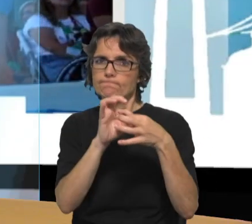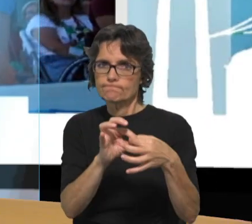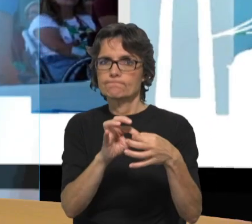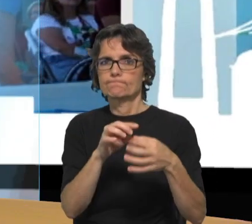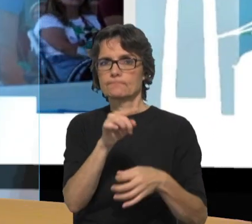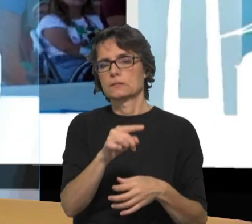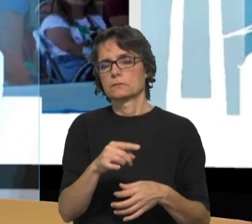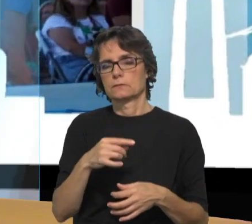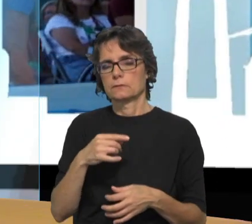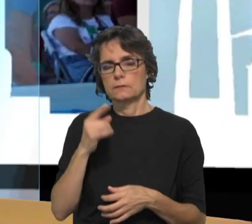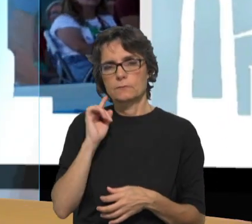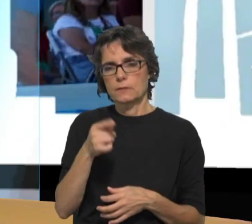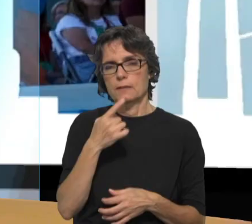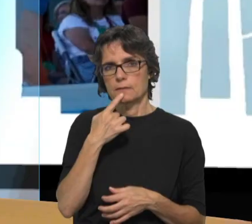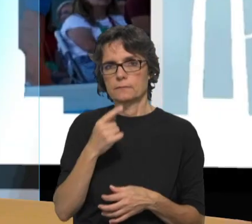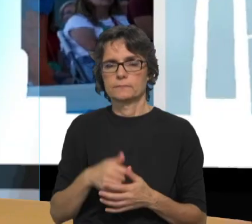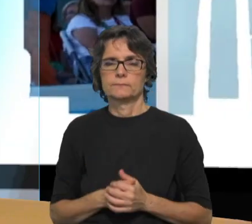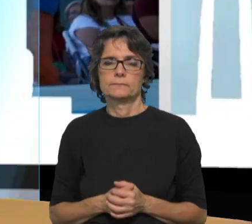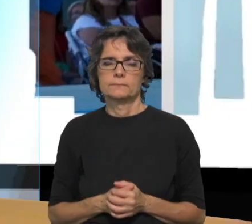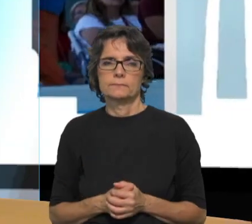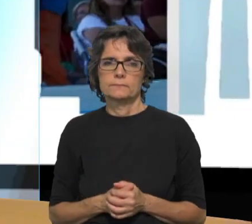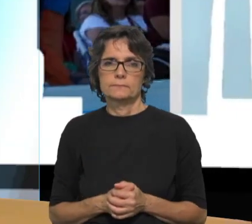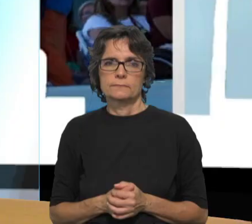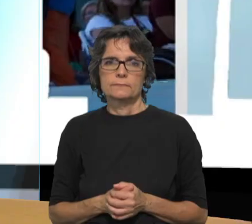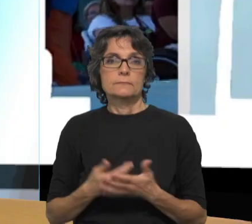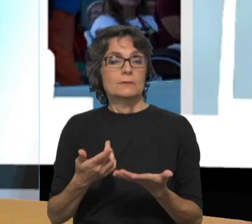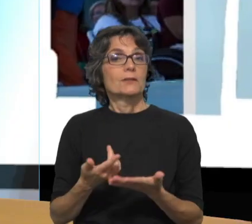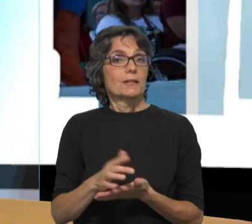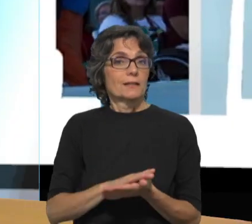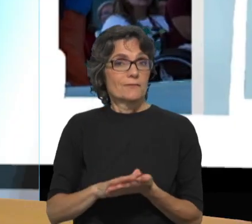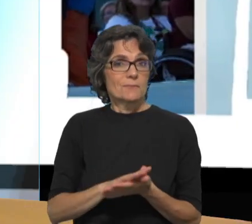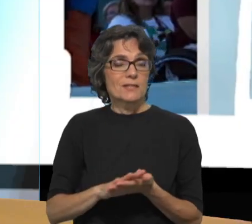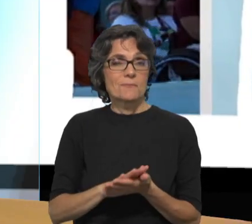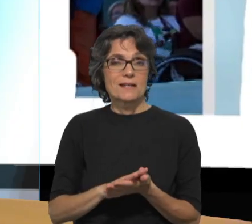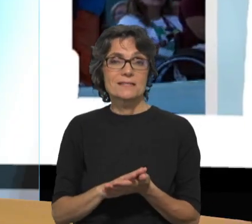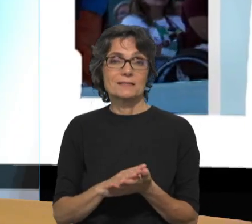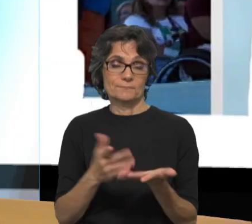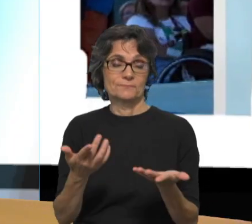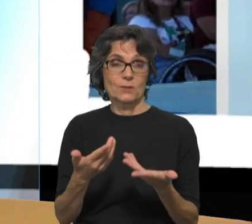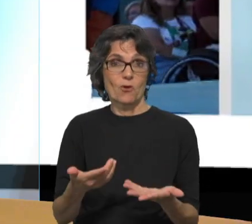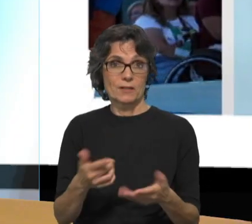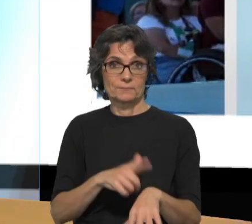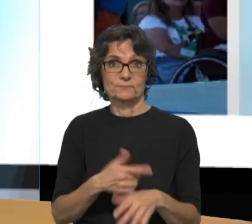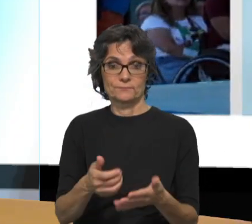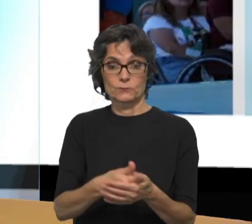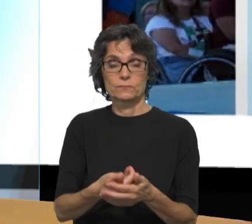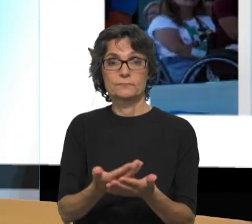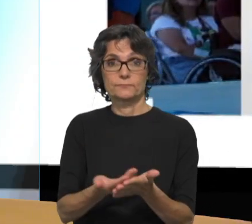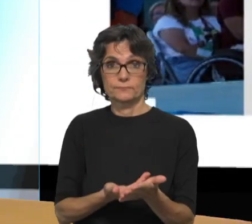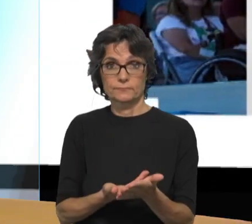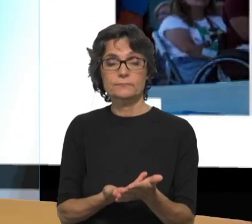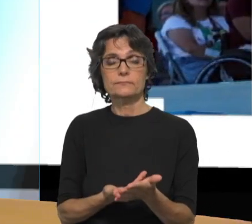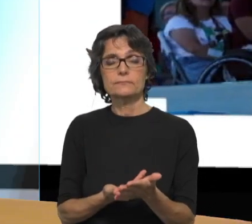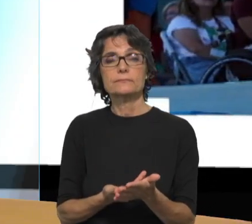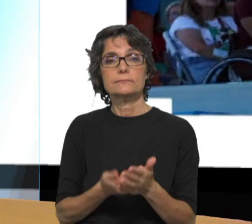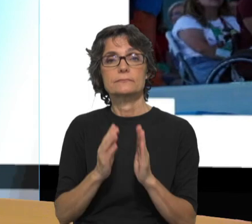para esta sua comunidade dos discípulos. Vamos então às raízes e, concretamente, analisando os textos bíblicos propostos para